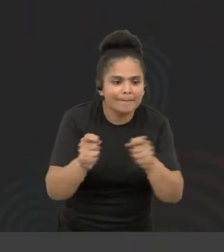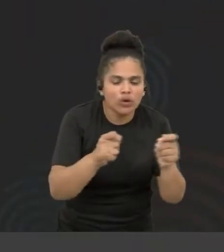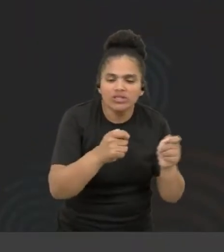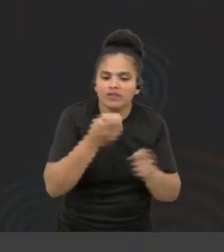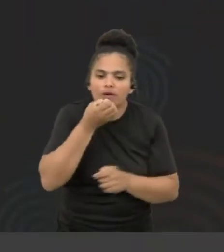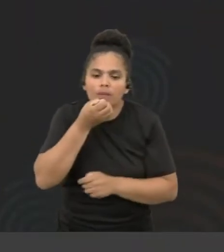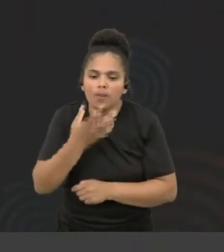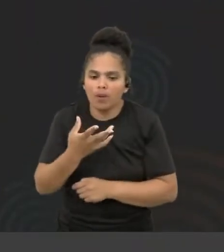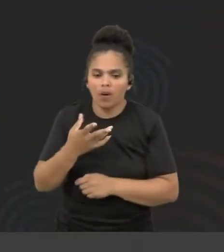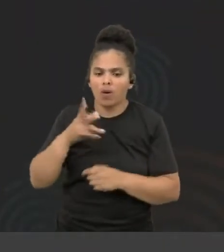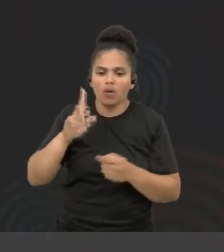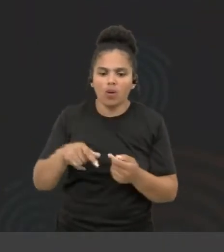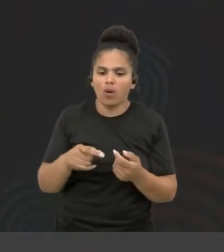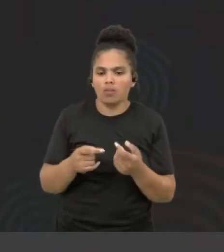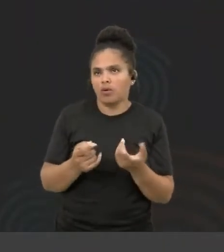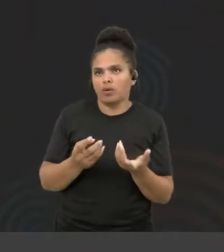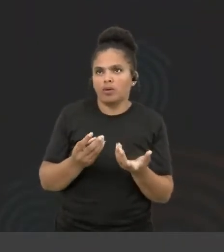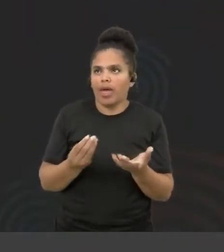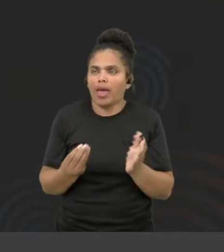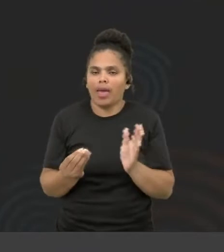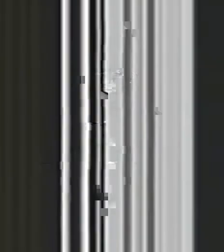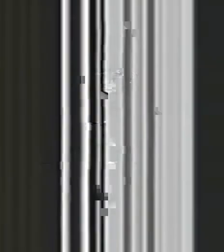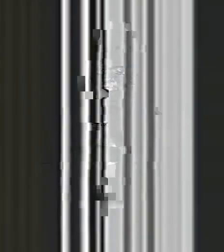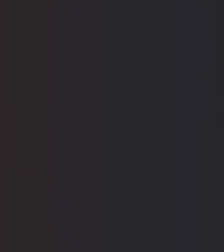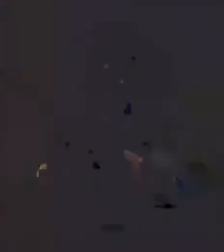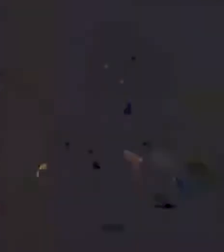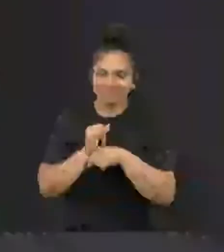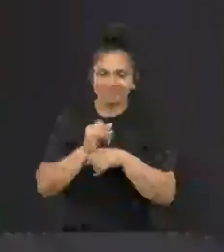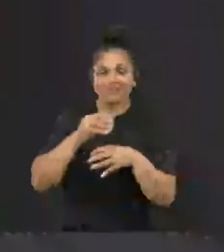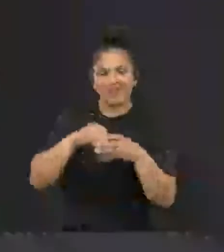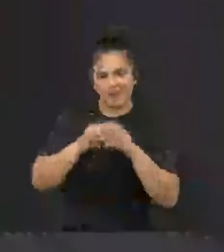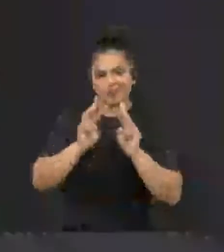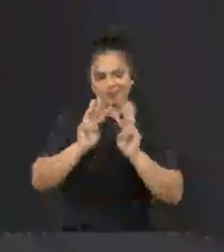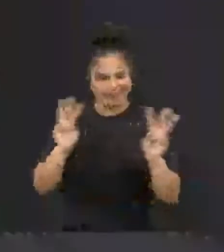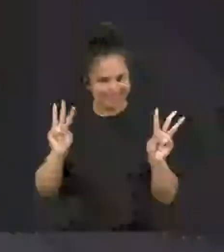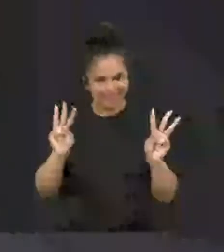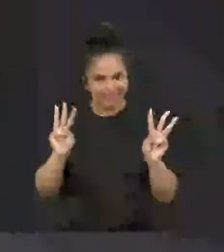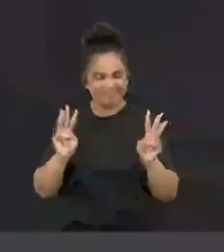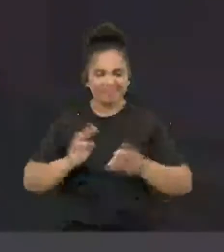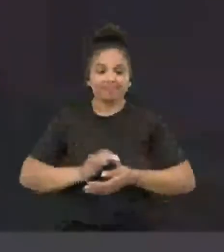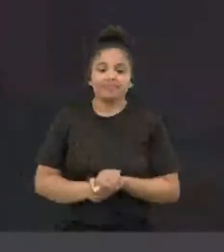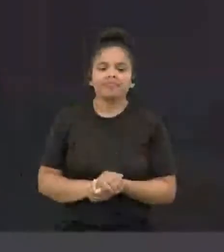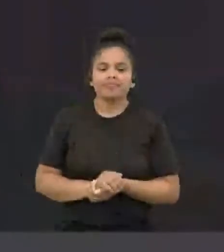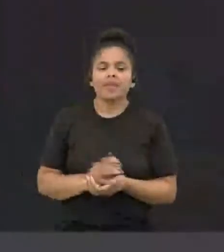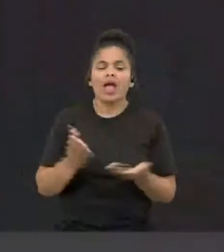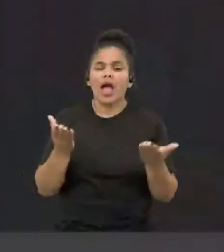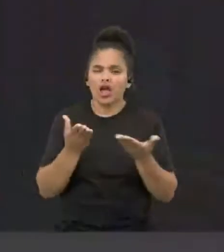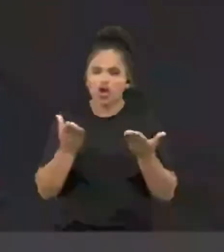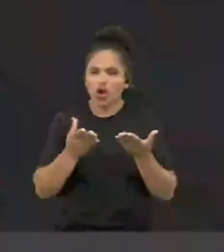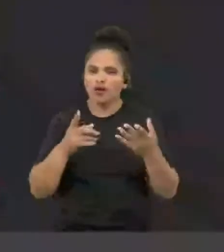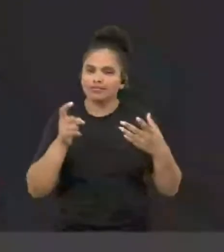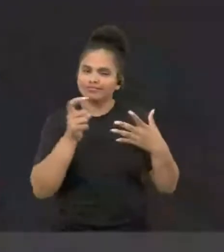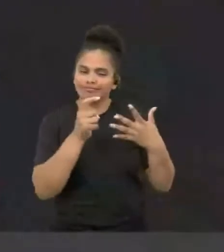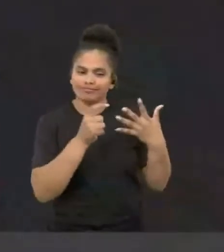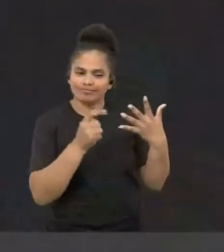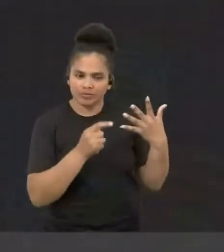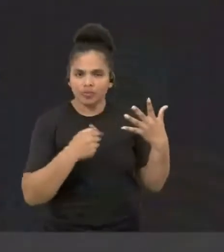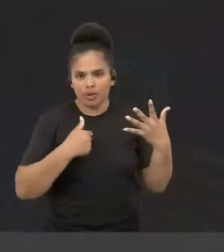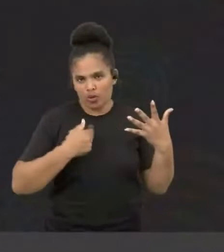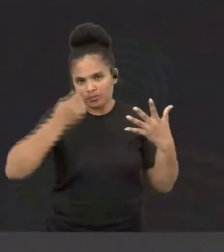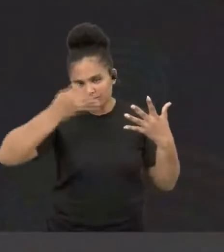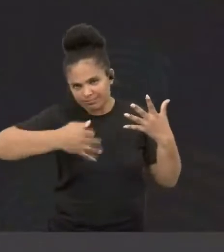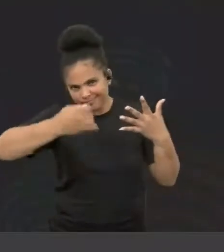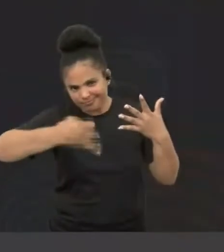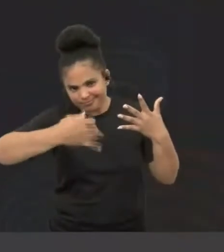aplicações que não tenham barreiras para E agora entrando um pouco no tópico que eu vim falar, que era